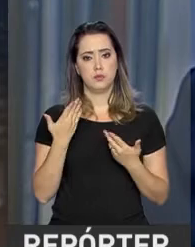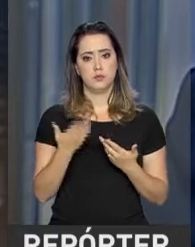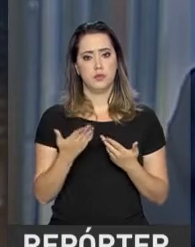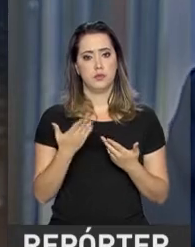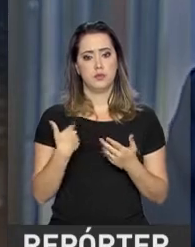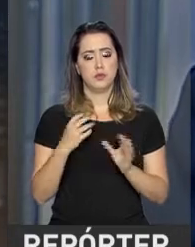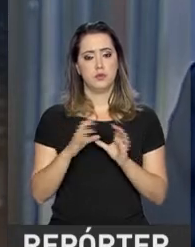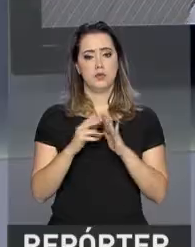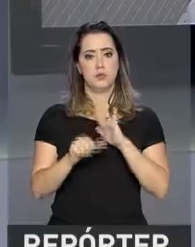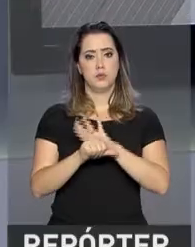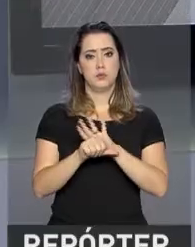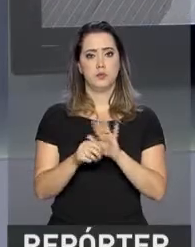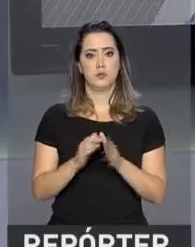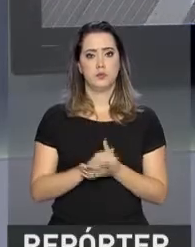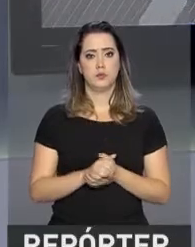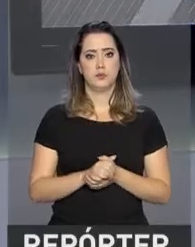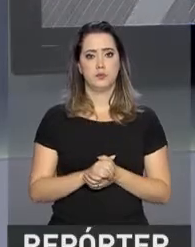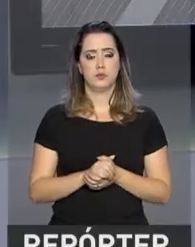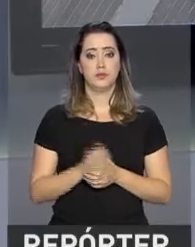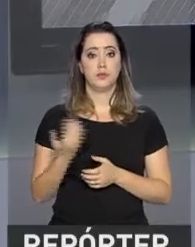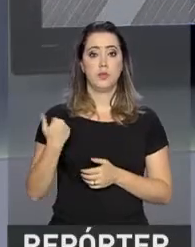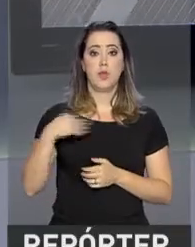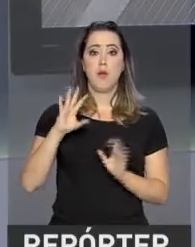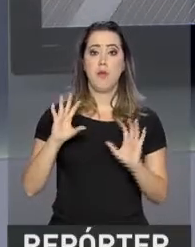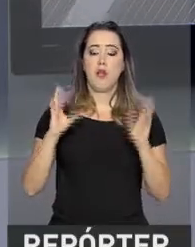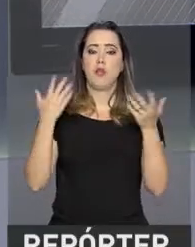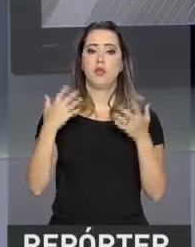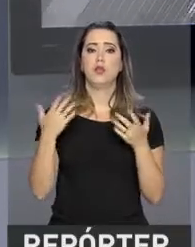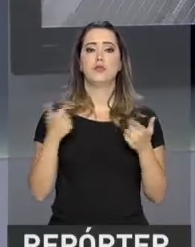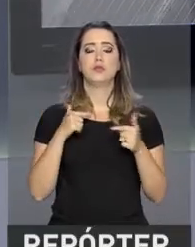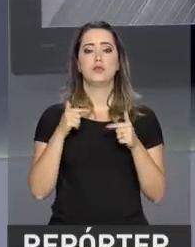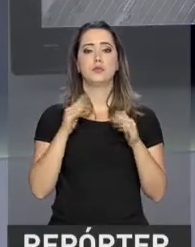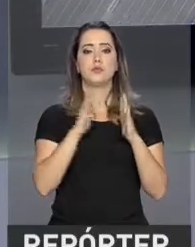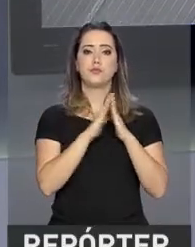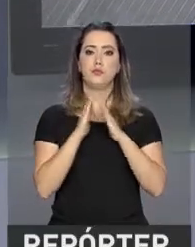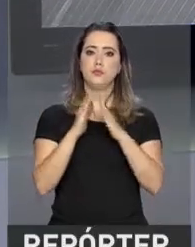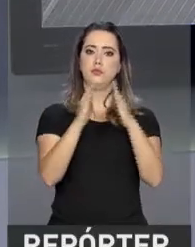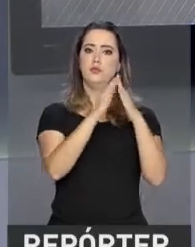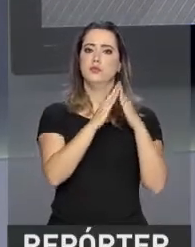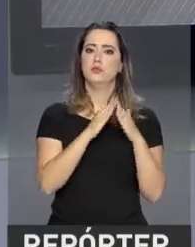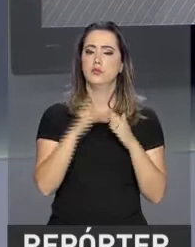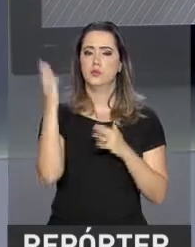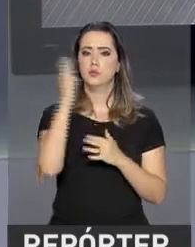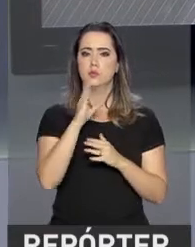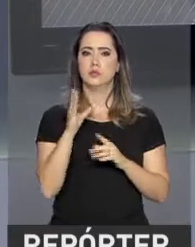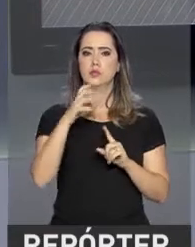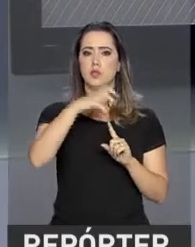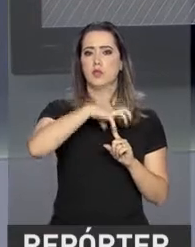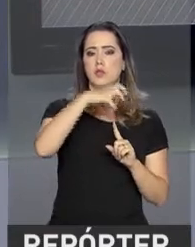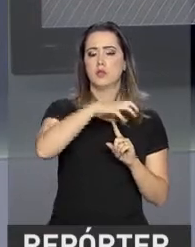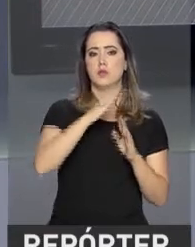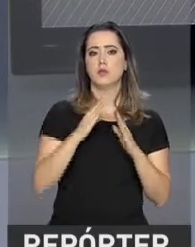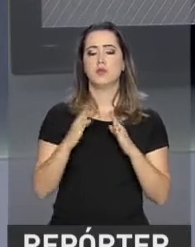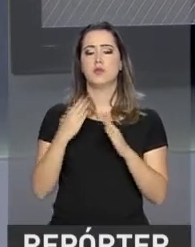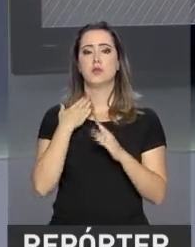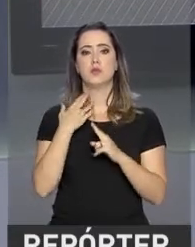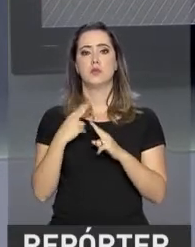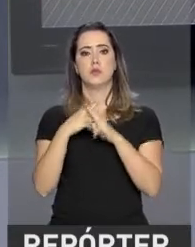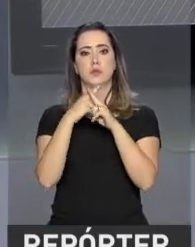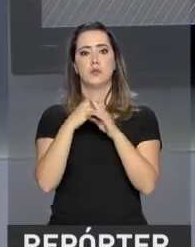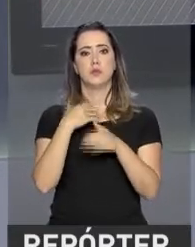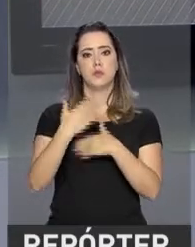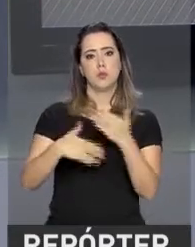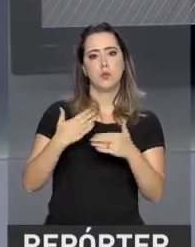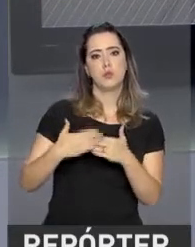desses criminosos maior evento do mercado imobiliário brasileiro o feirão caixa da casa própria movimentou